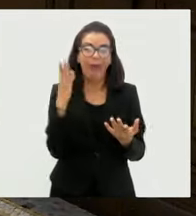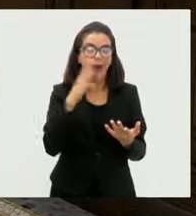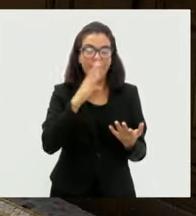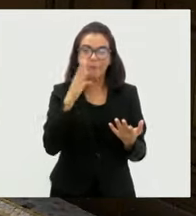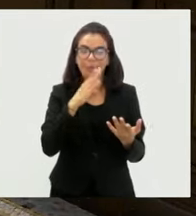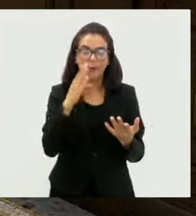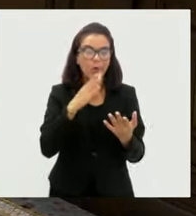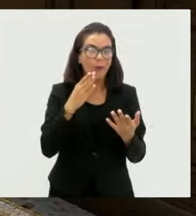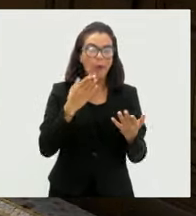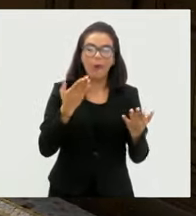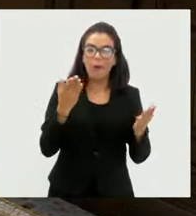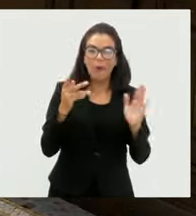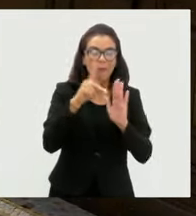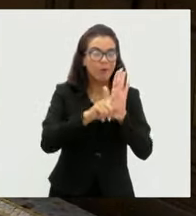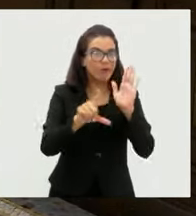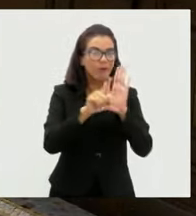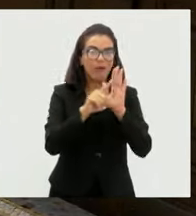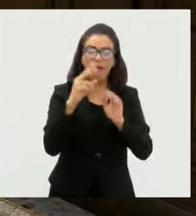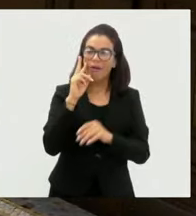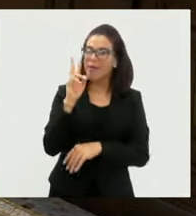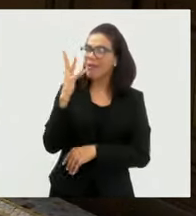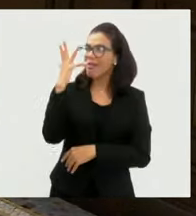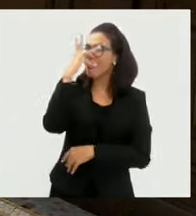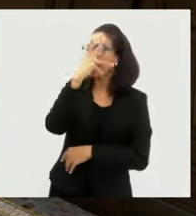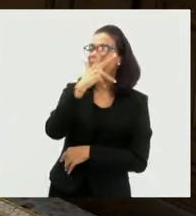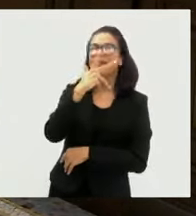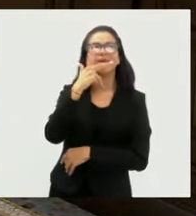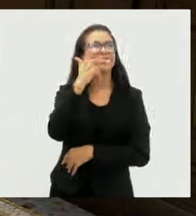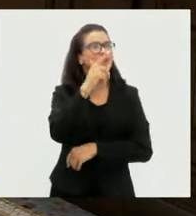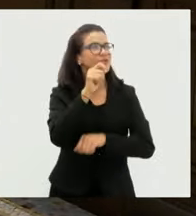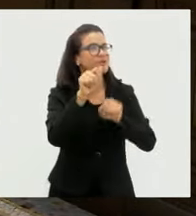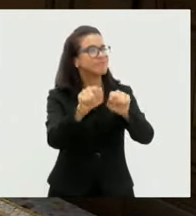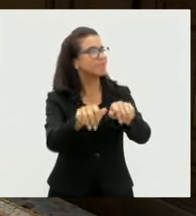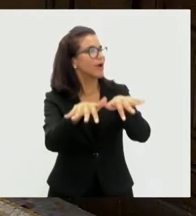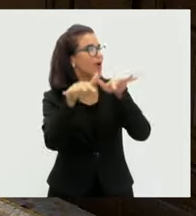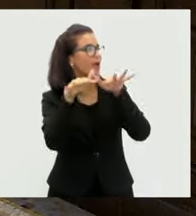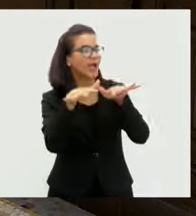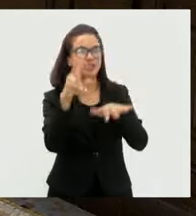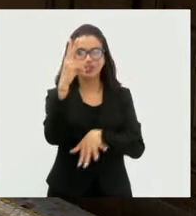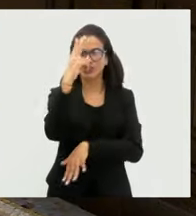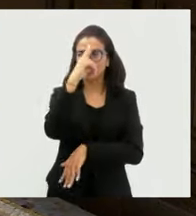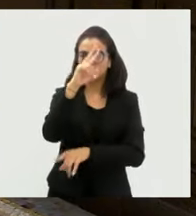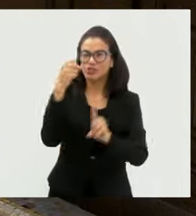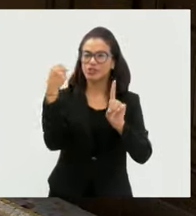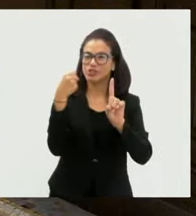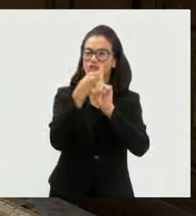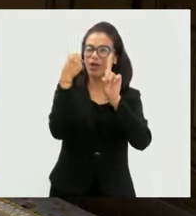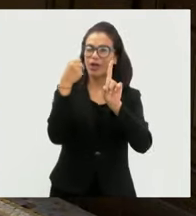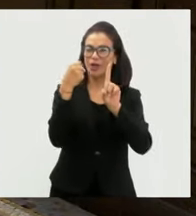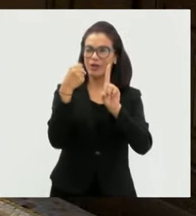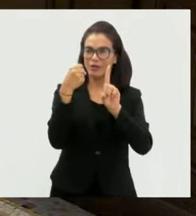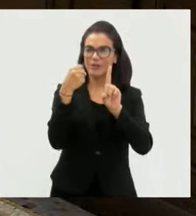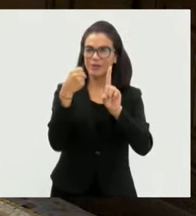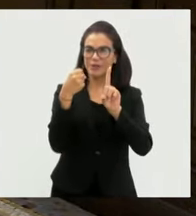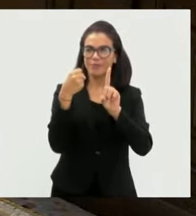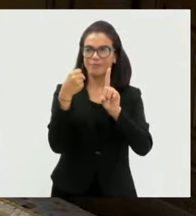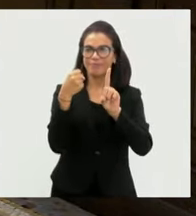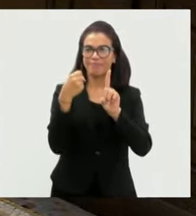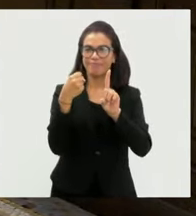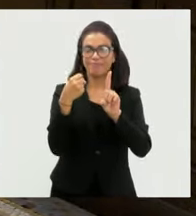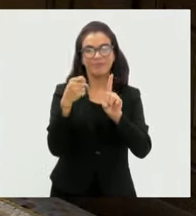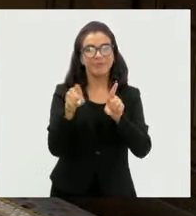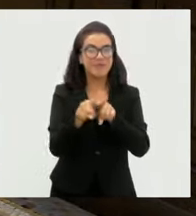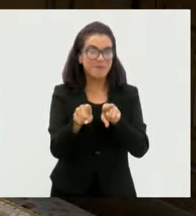Um plenário tão lindo, tão histórico, eu não podia deixar, Marcelo Dino, de elogiar o